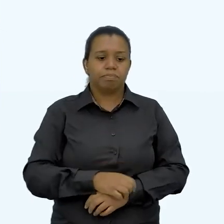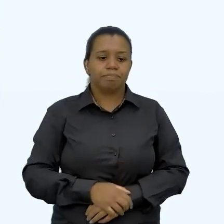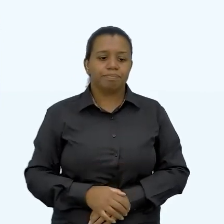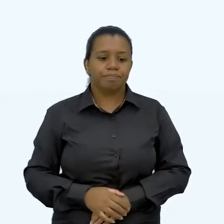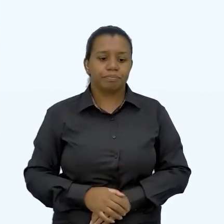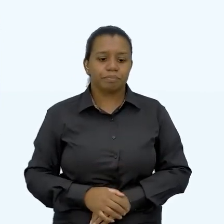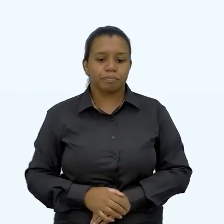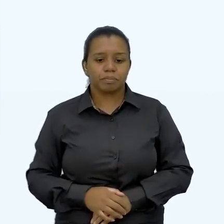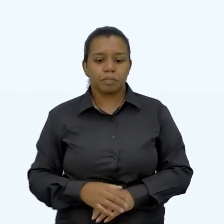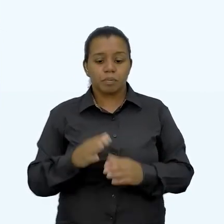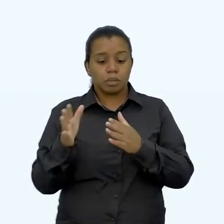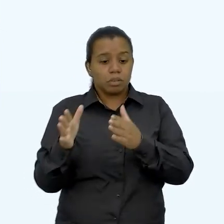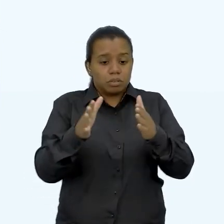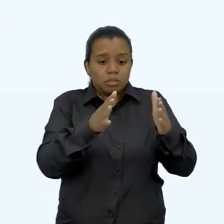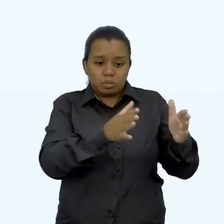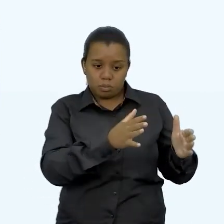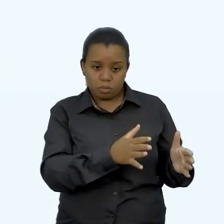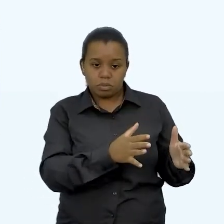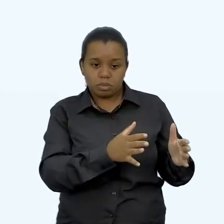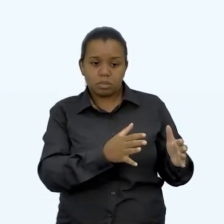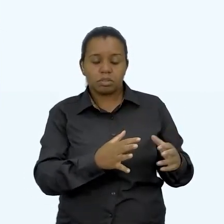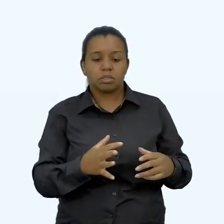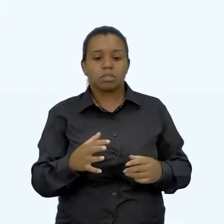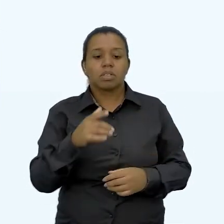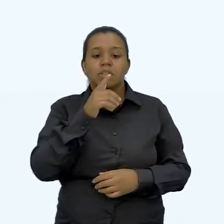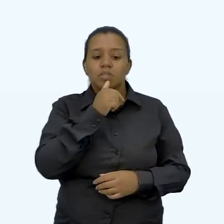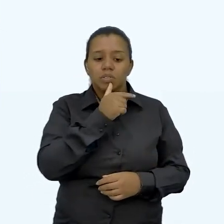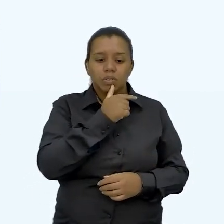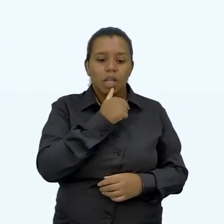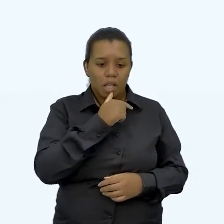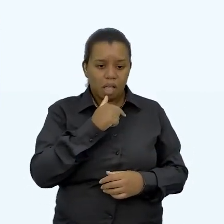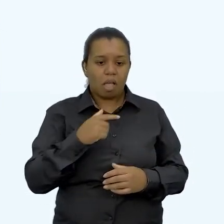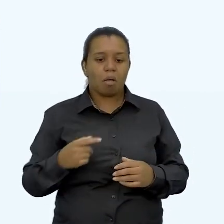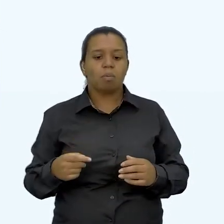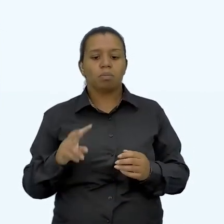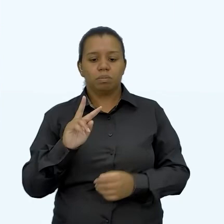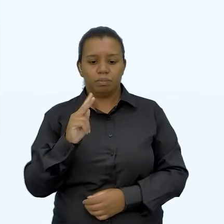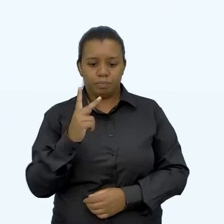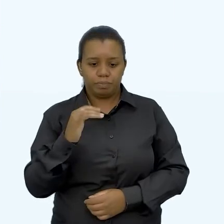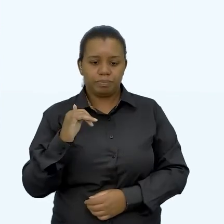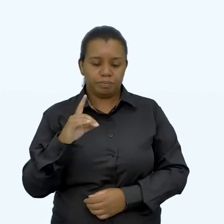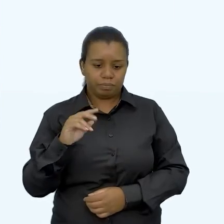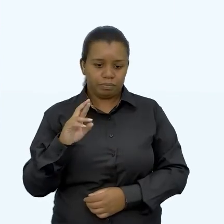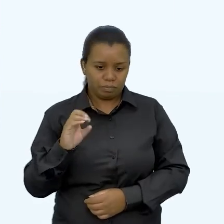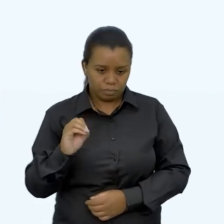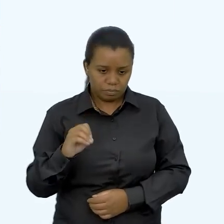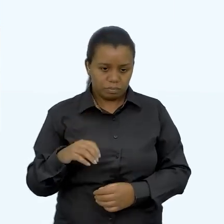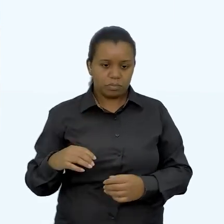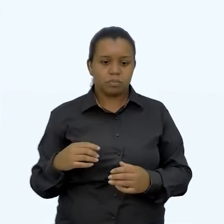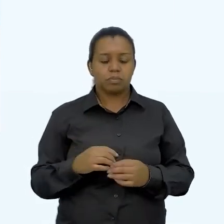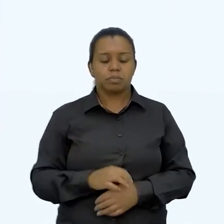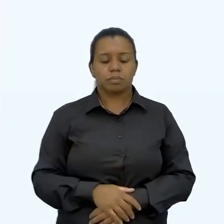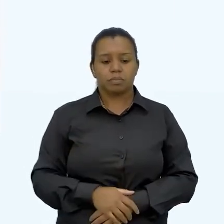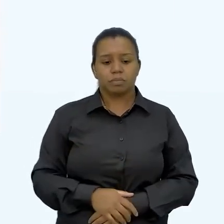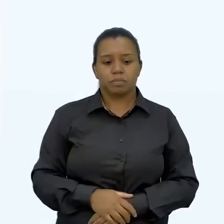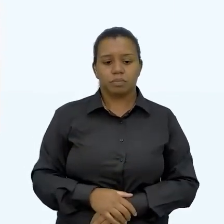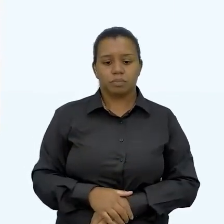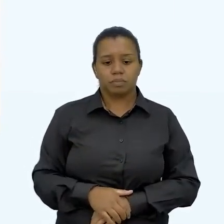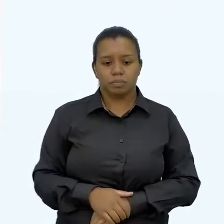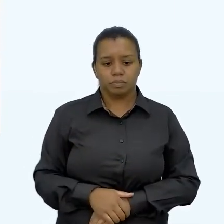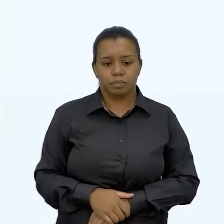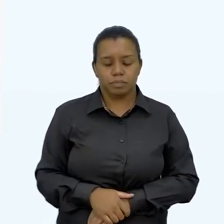Dentre os processos que mostram efeitos mais rápidos, destacam-se alguns associados ao agente hídrico.